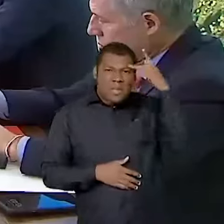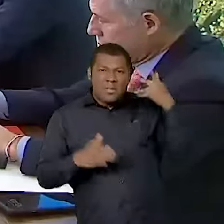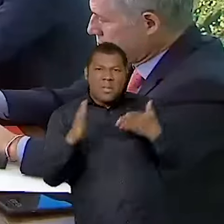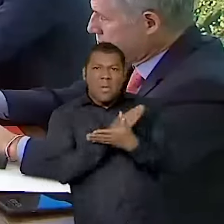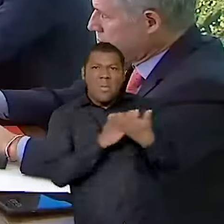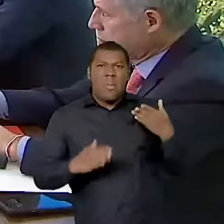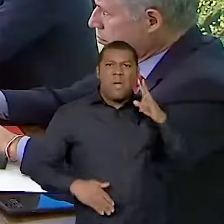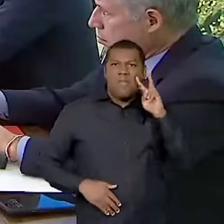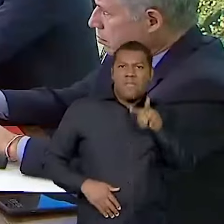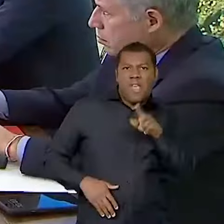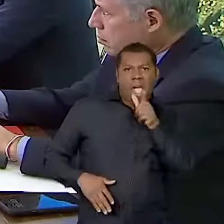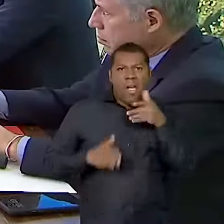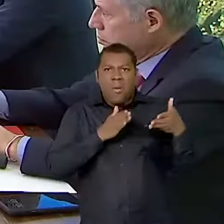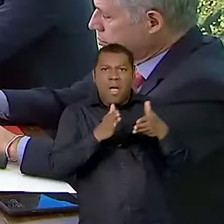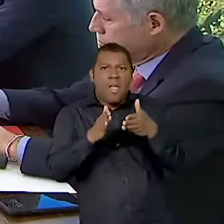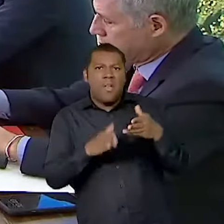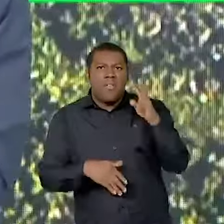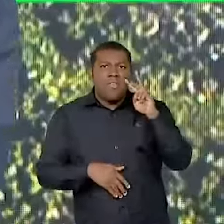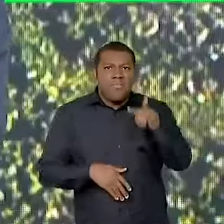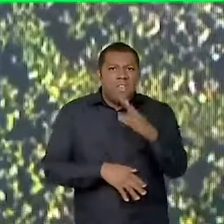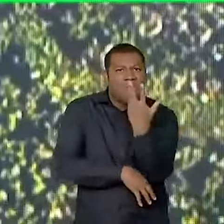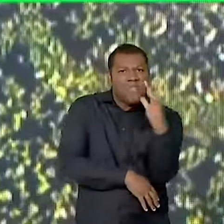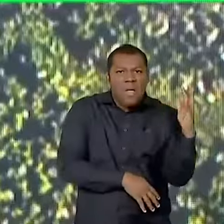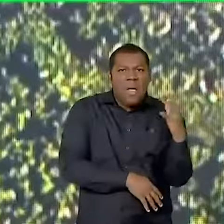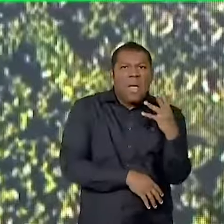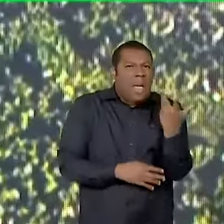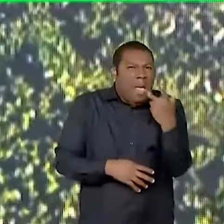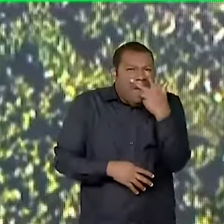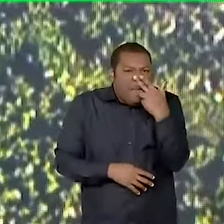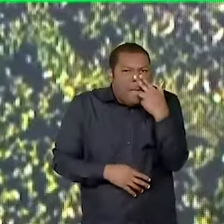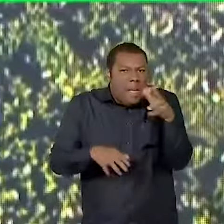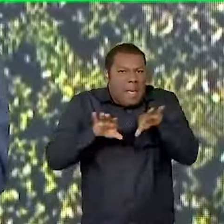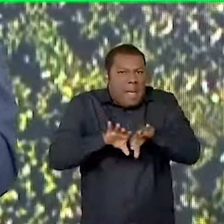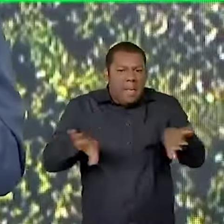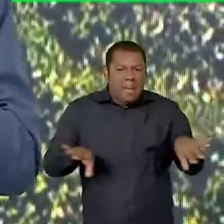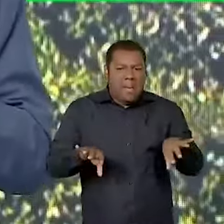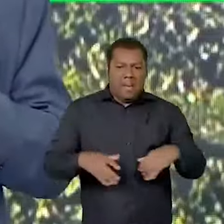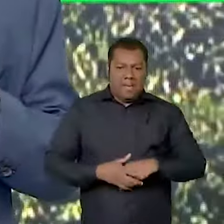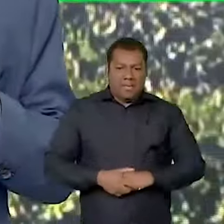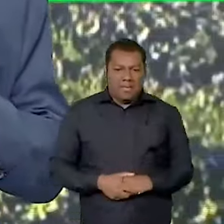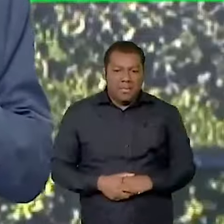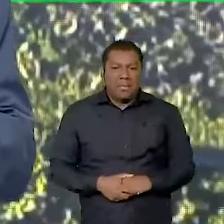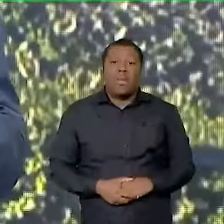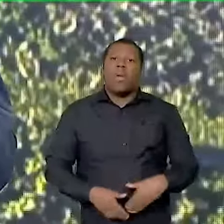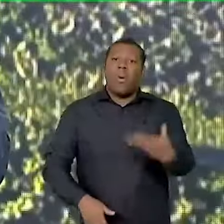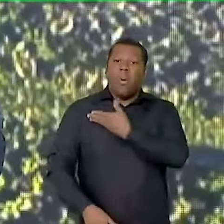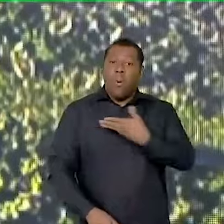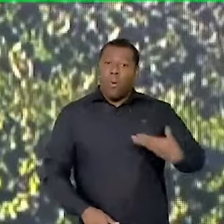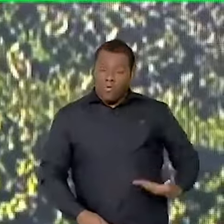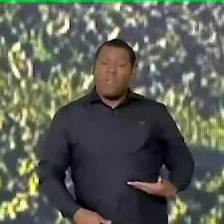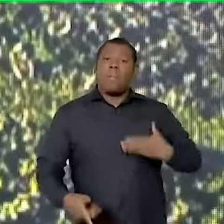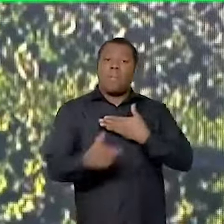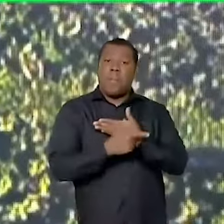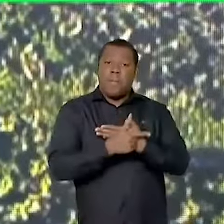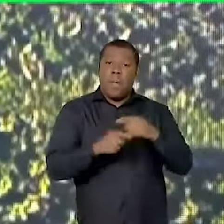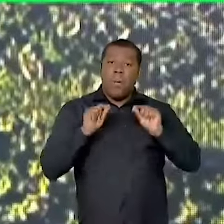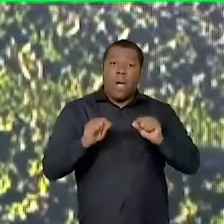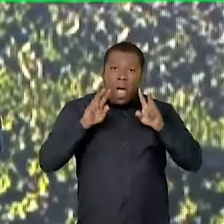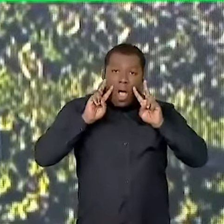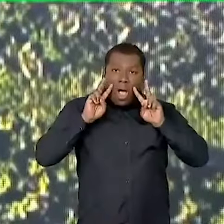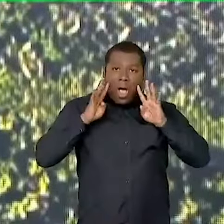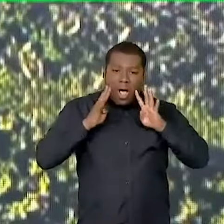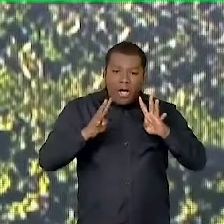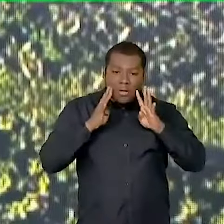o rio de forma separada. Vocês e o governo têm que ver a floresta sabendo que